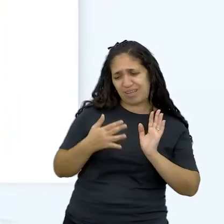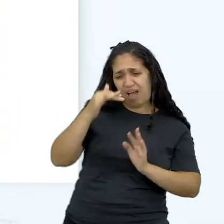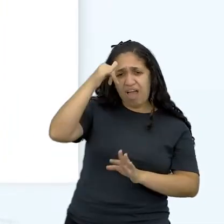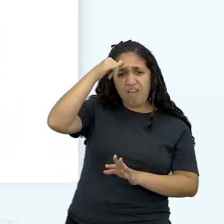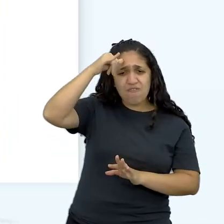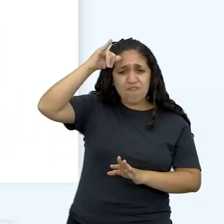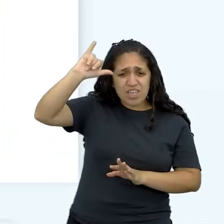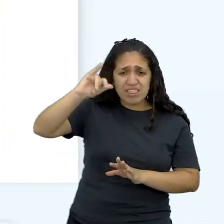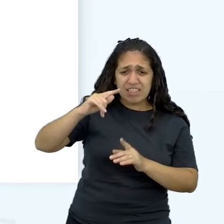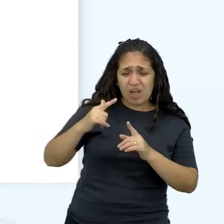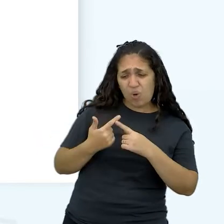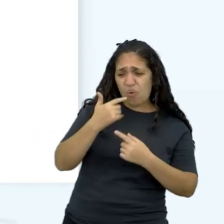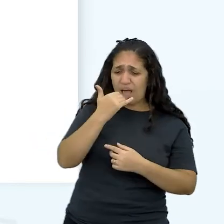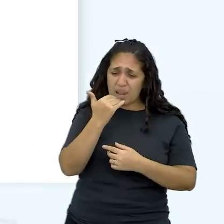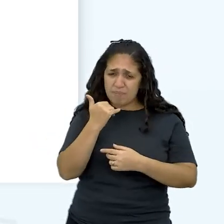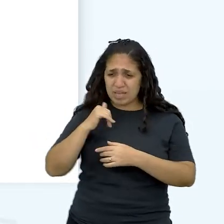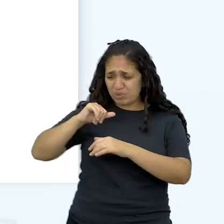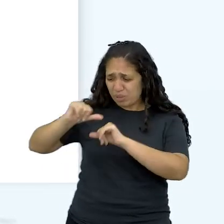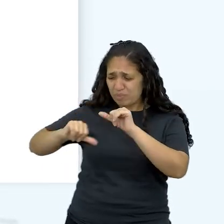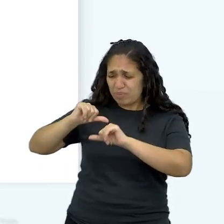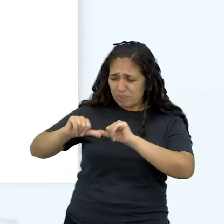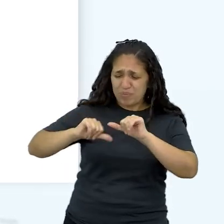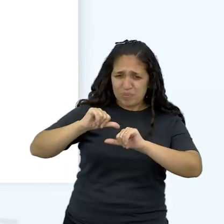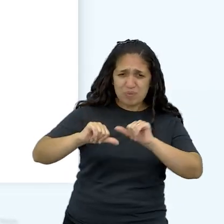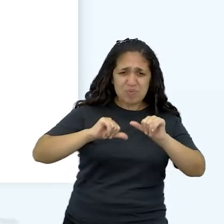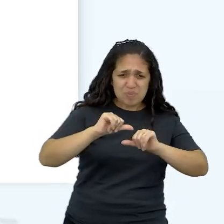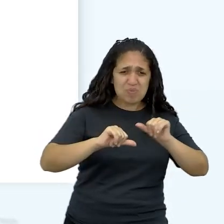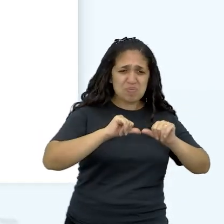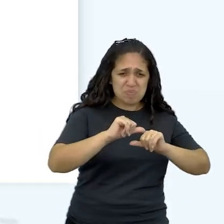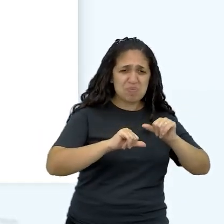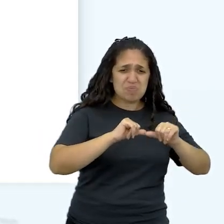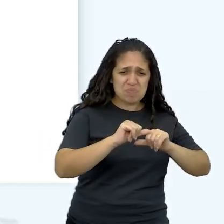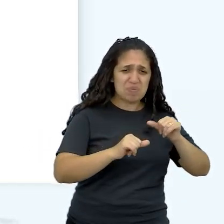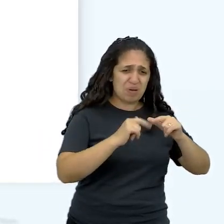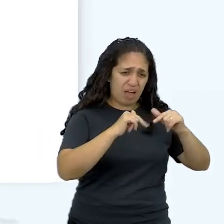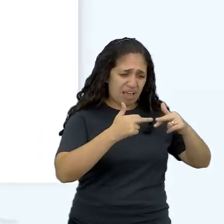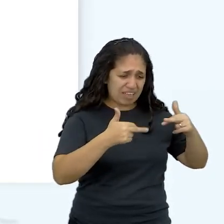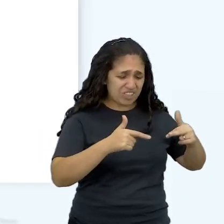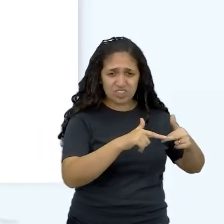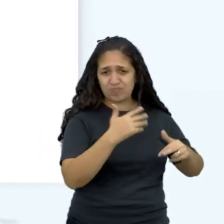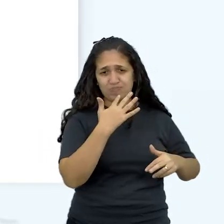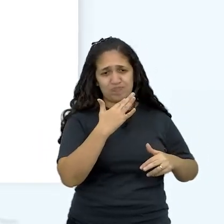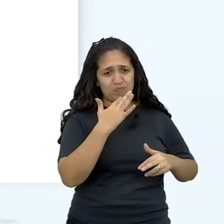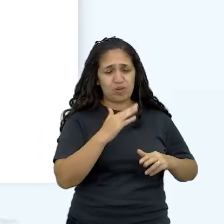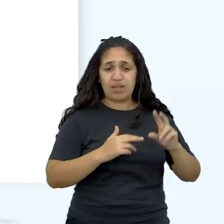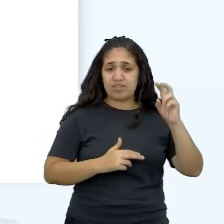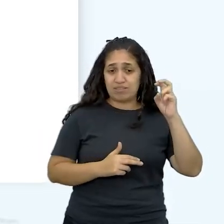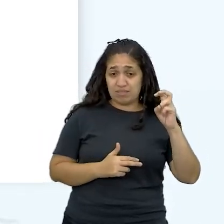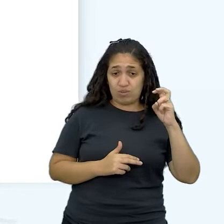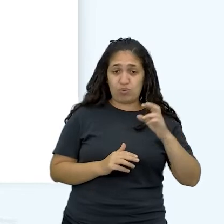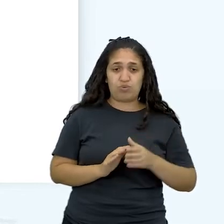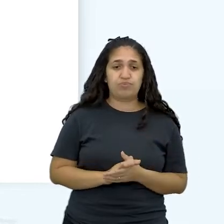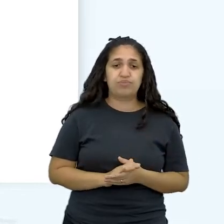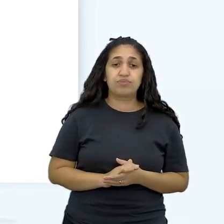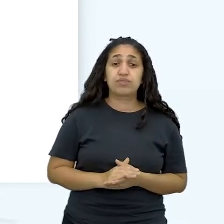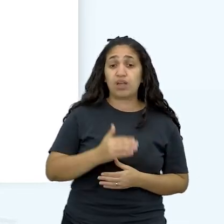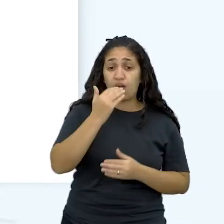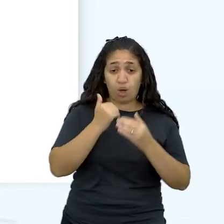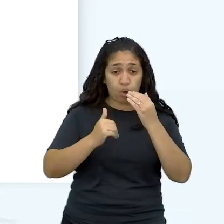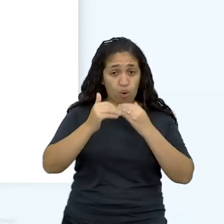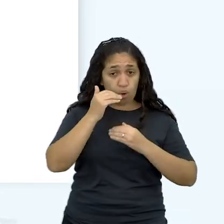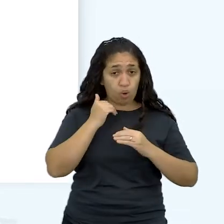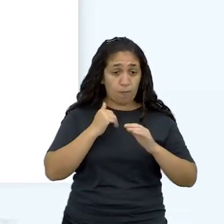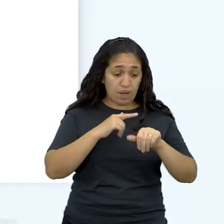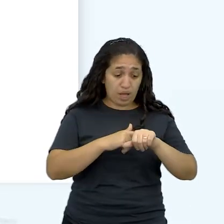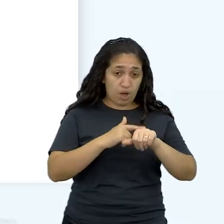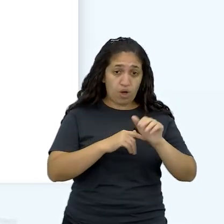sofrem muitas alterações em seu preparo e contêm ingredientes que você não conhece. 5. Coma regularmente e